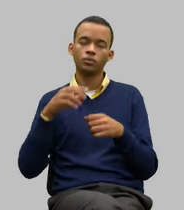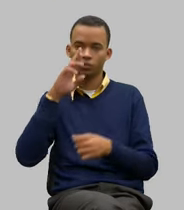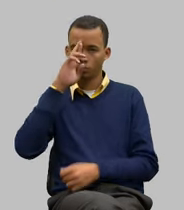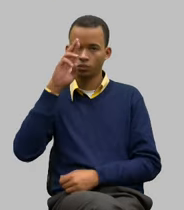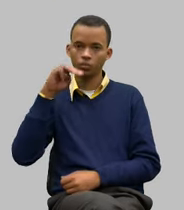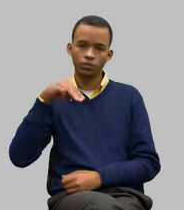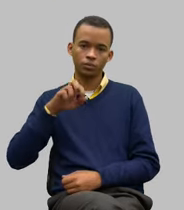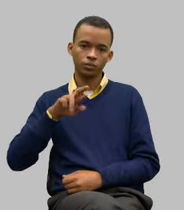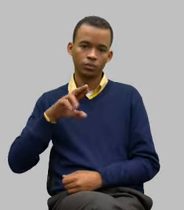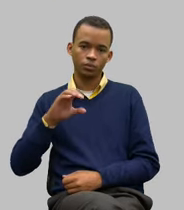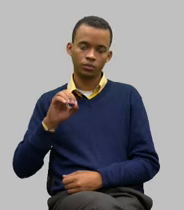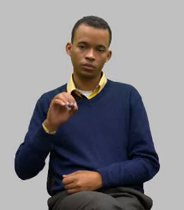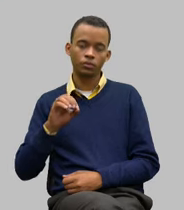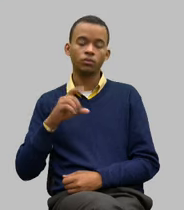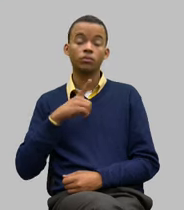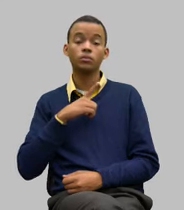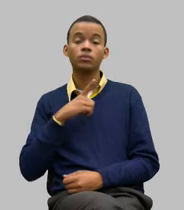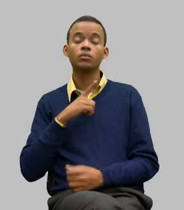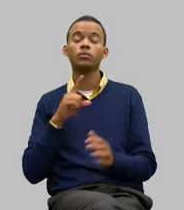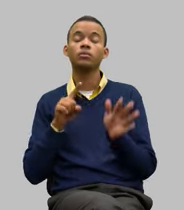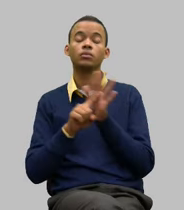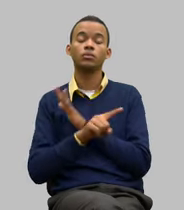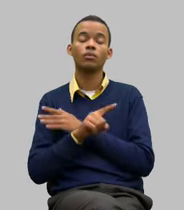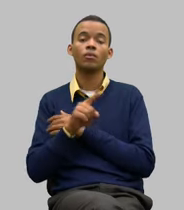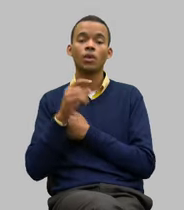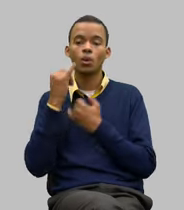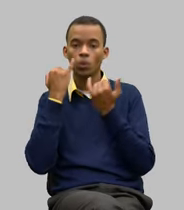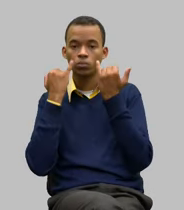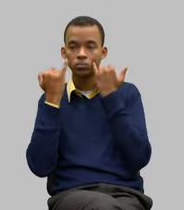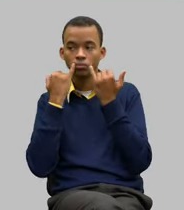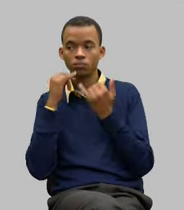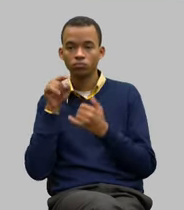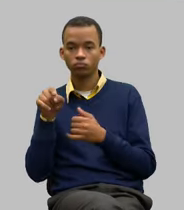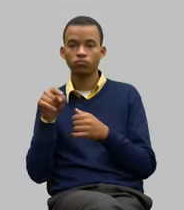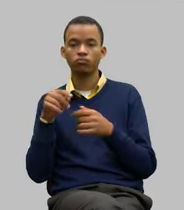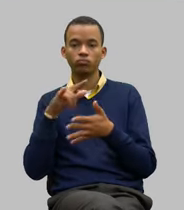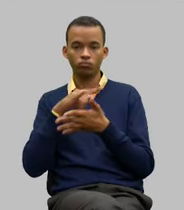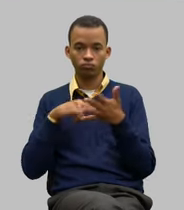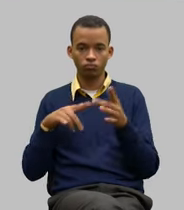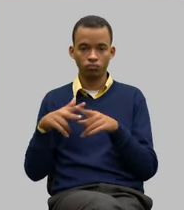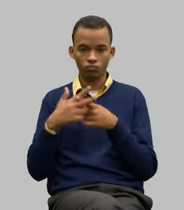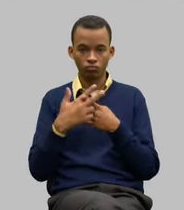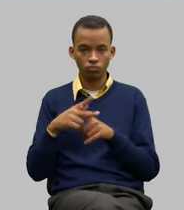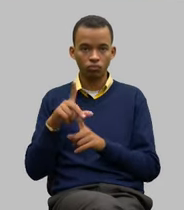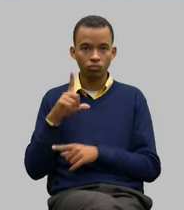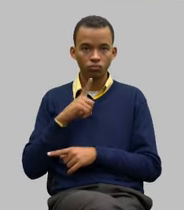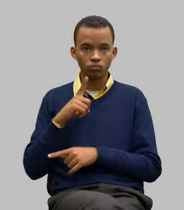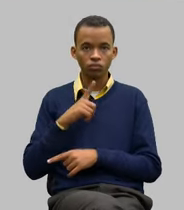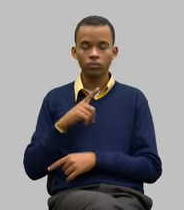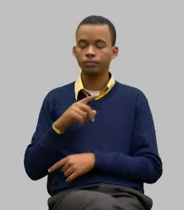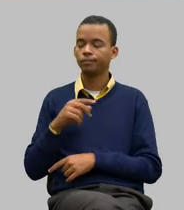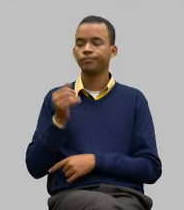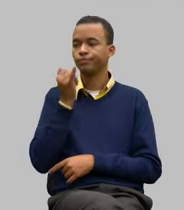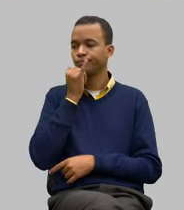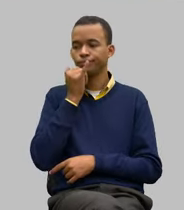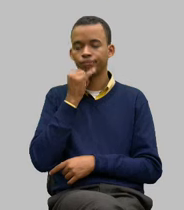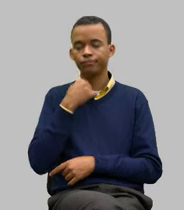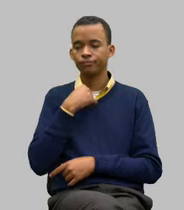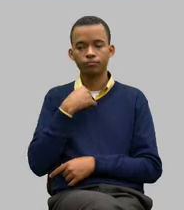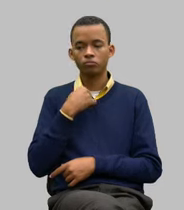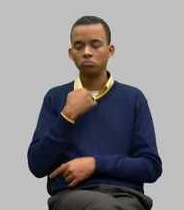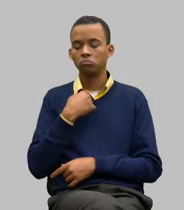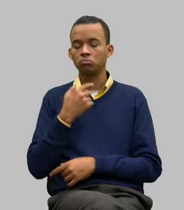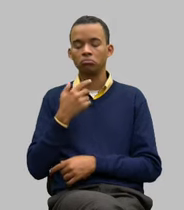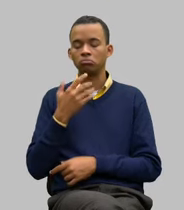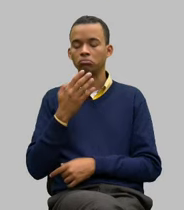chefe do dep tem alguma informação sobre essa correção né porque são Deputado honestamente não tenho conhecimento eu vou vou